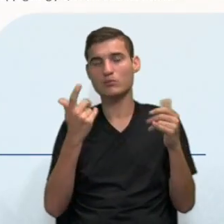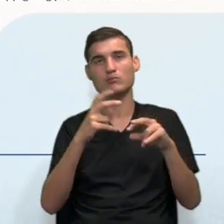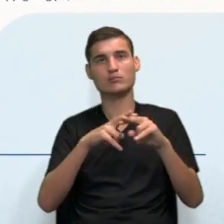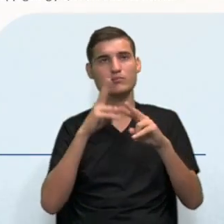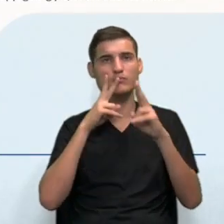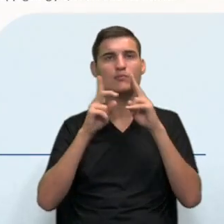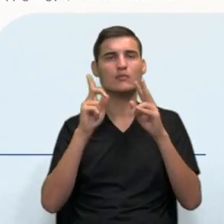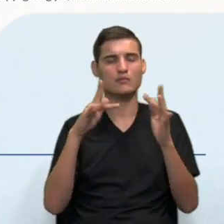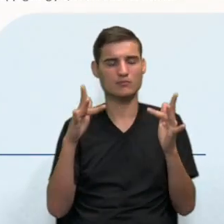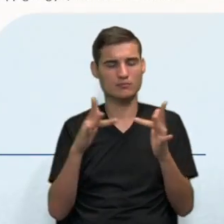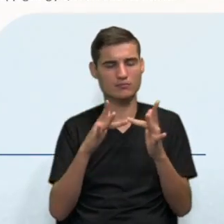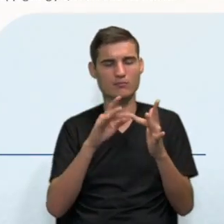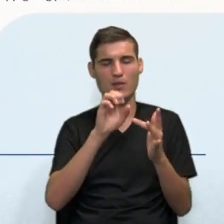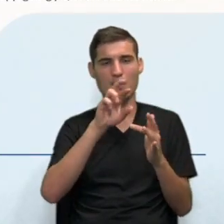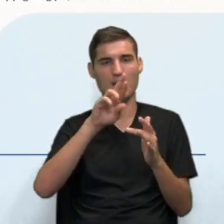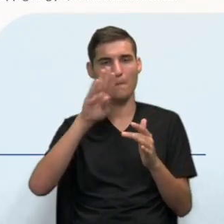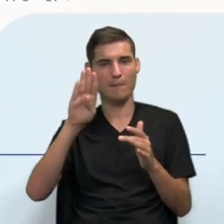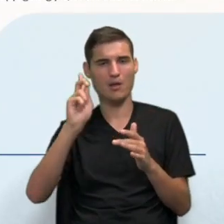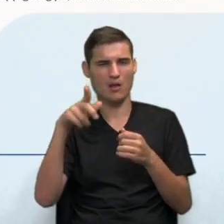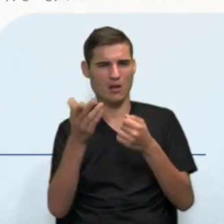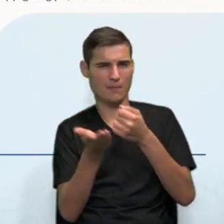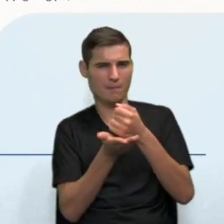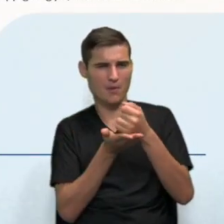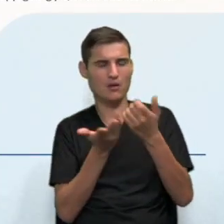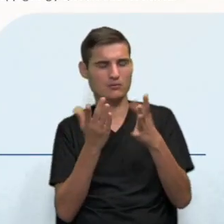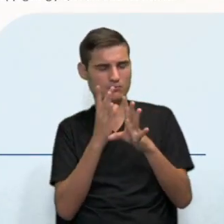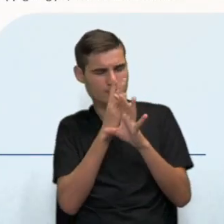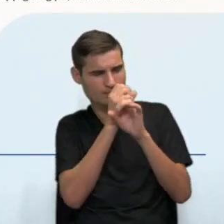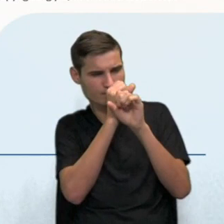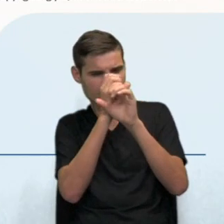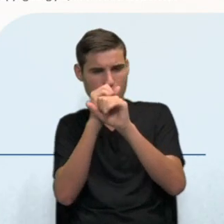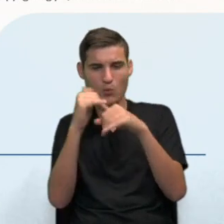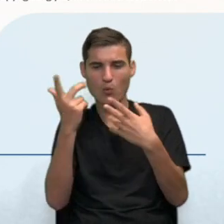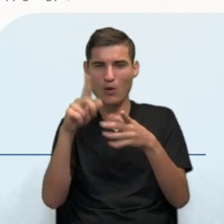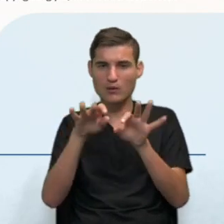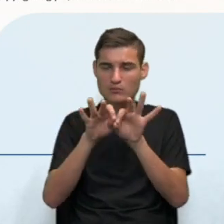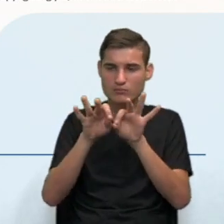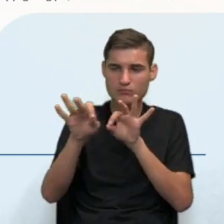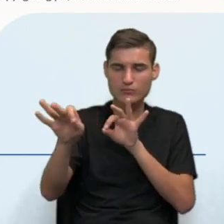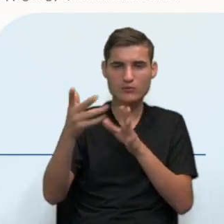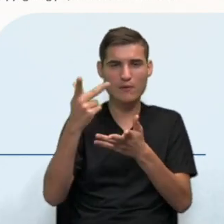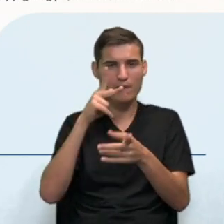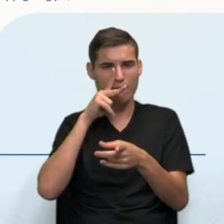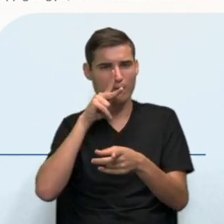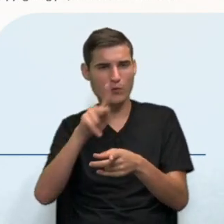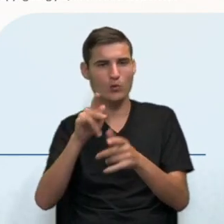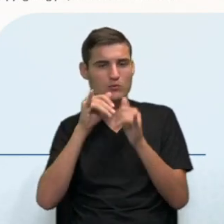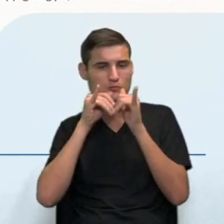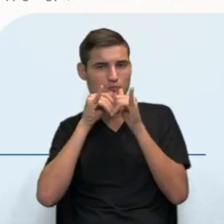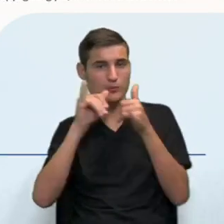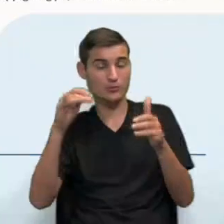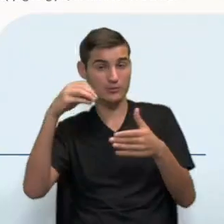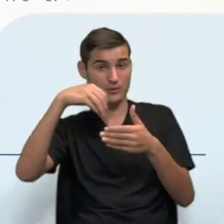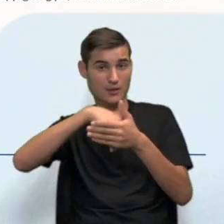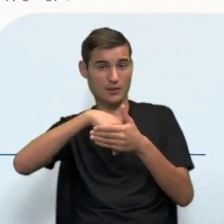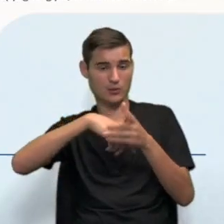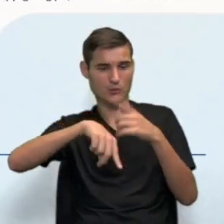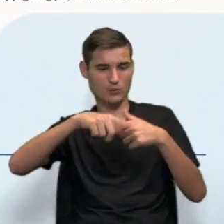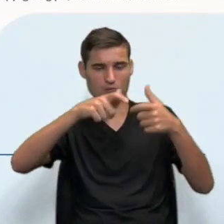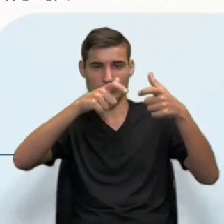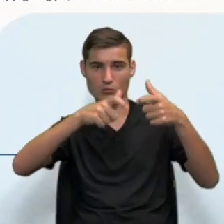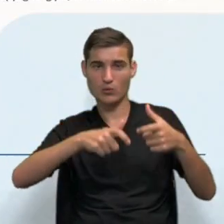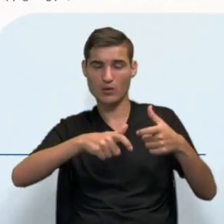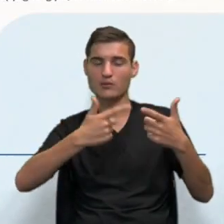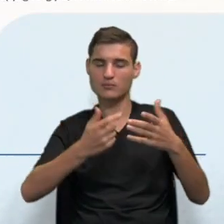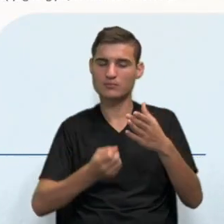estação radiobase, vai fazer o cálculo necessário para saber qual que é a distância, qual que é a potência de transmissão dessa estação radiobase. E ela